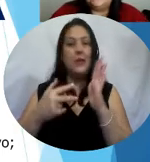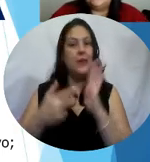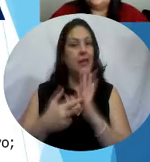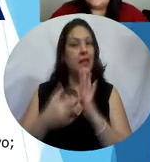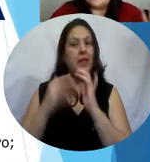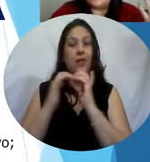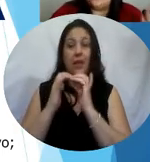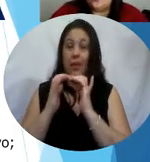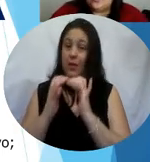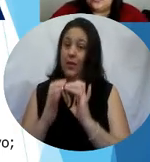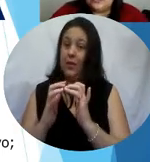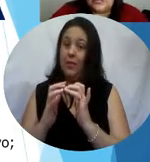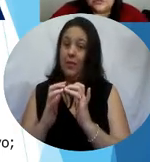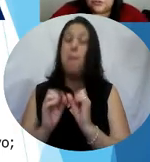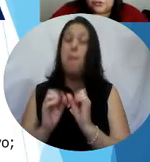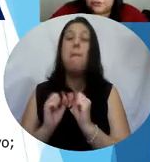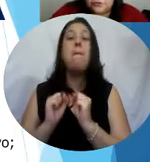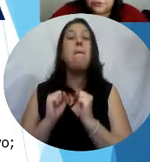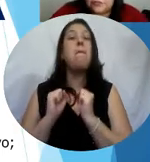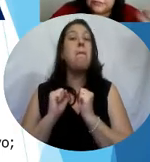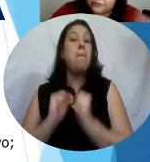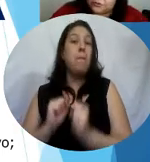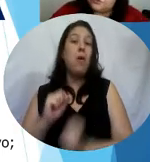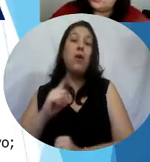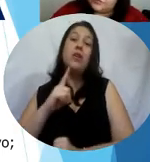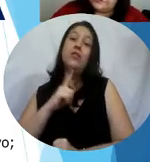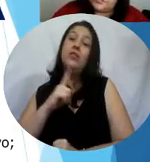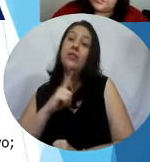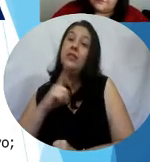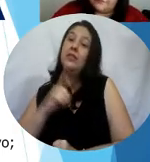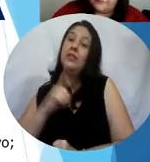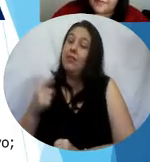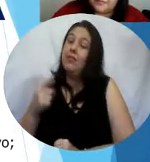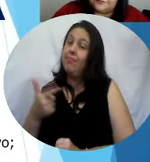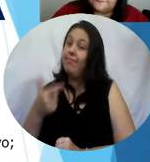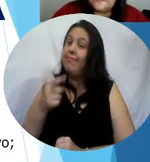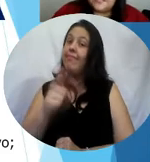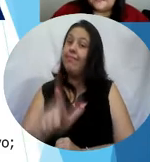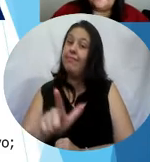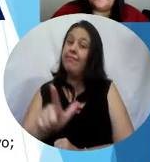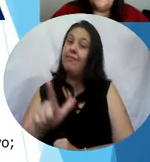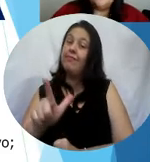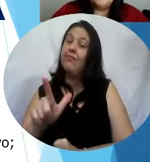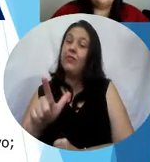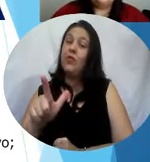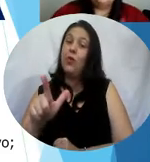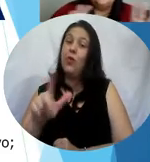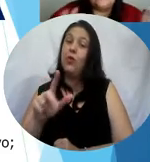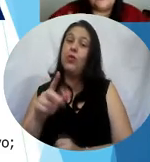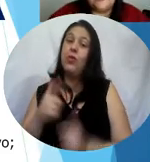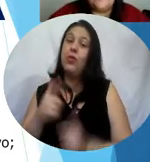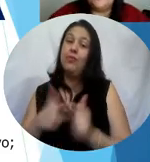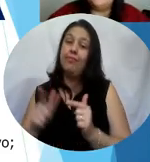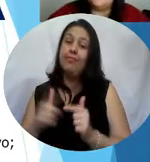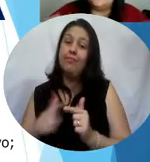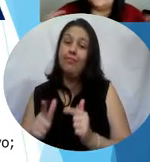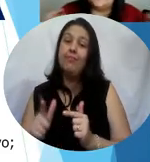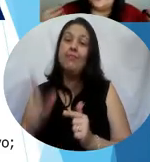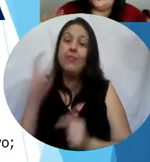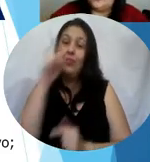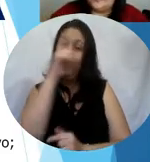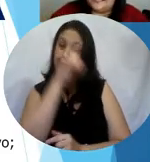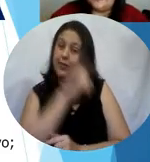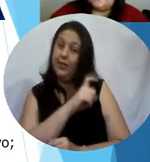estar associadas a outros transtornos do neurodesenvolvimento, tá bom? Mas eu deixei aqui para que